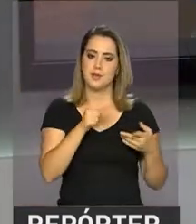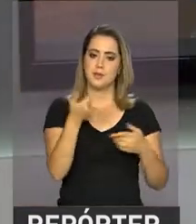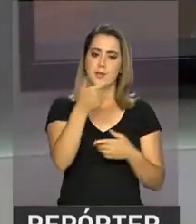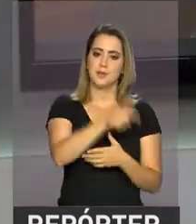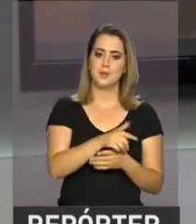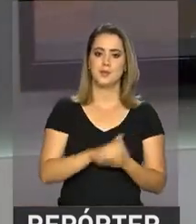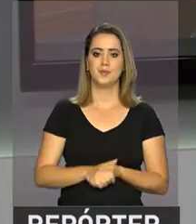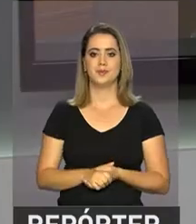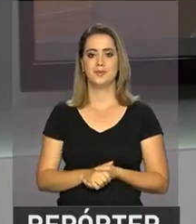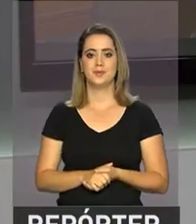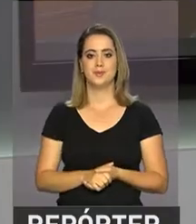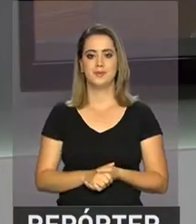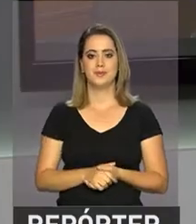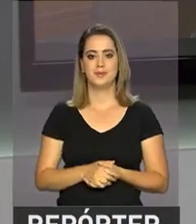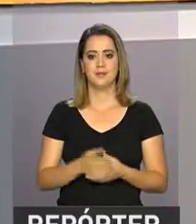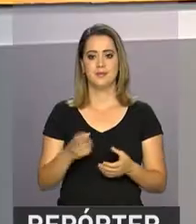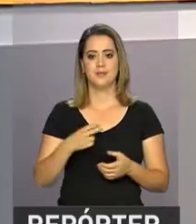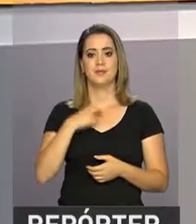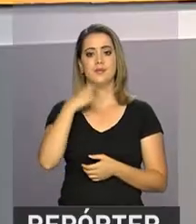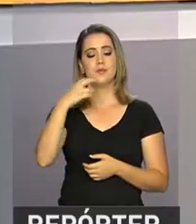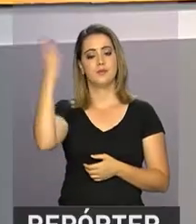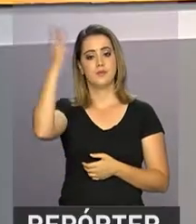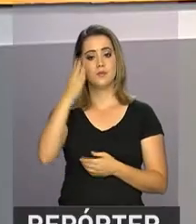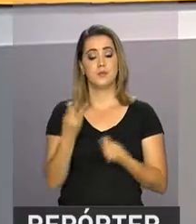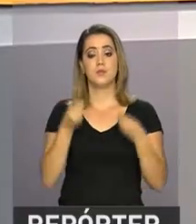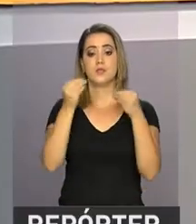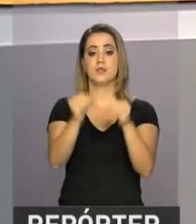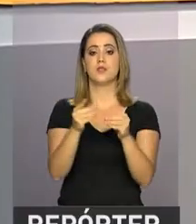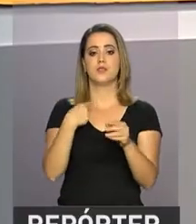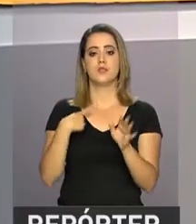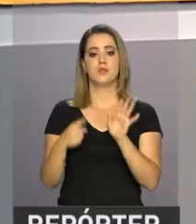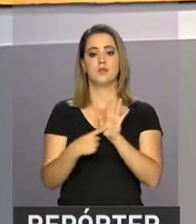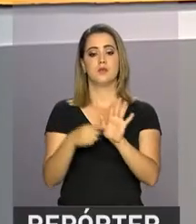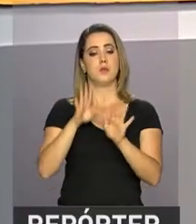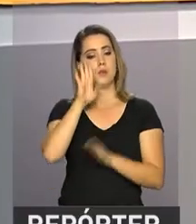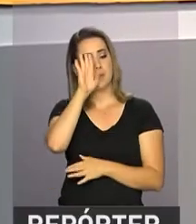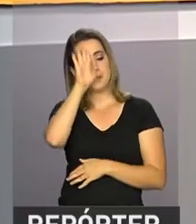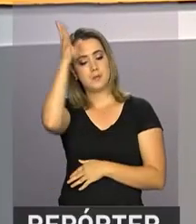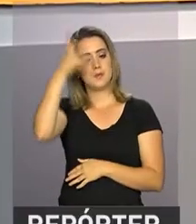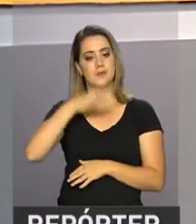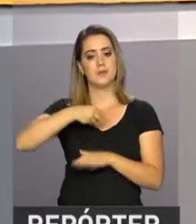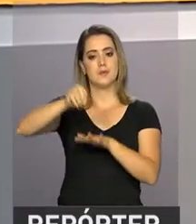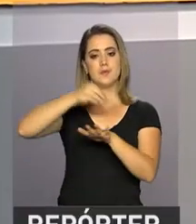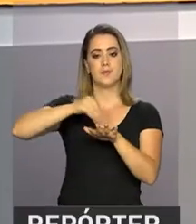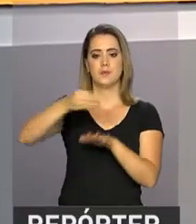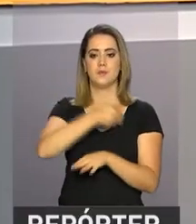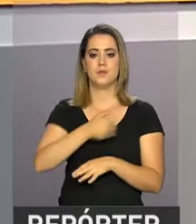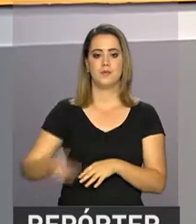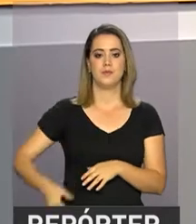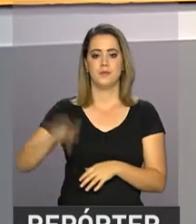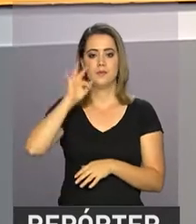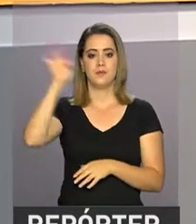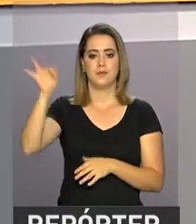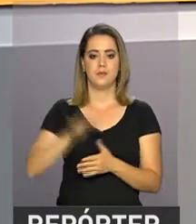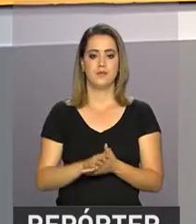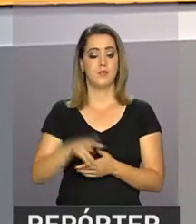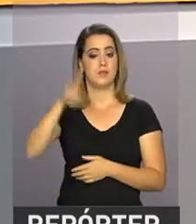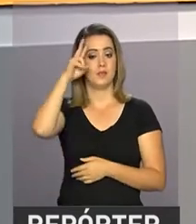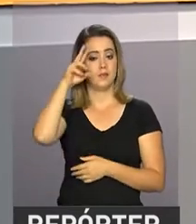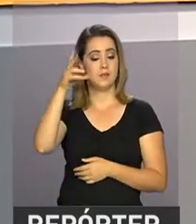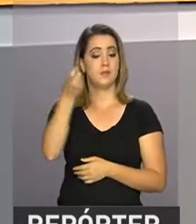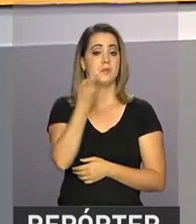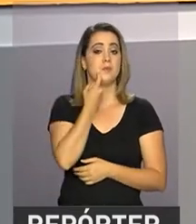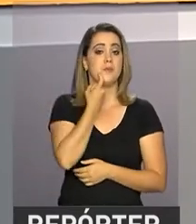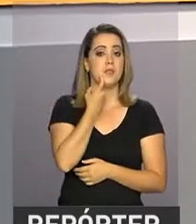mais uma vez a voz do brasil leva você as principais notícias do governo federal de segunda a